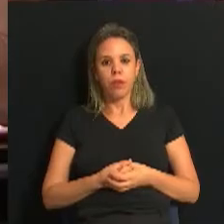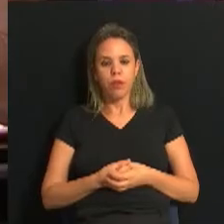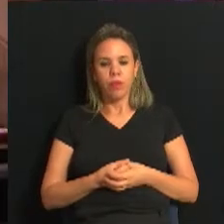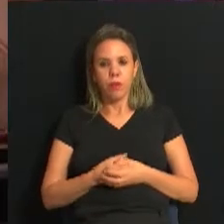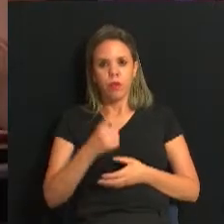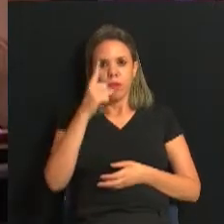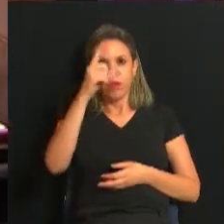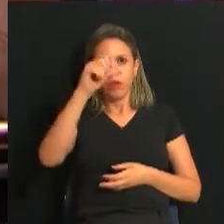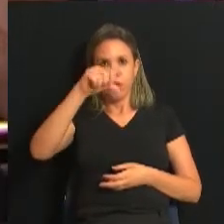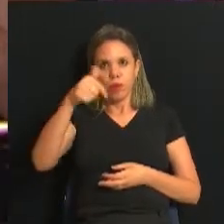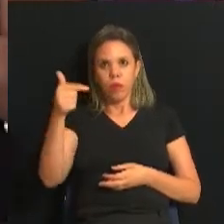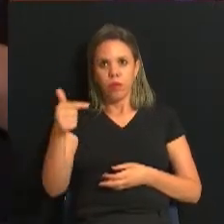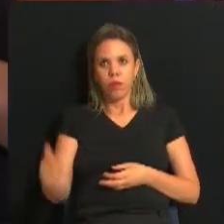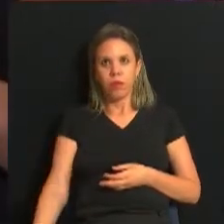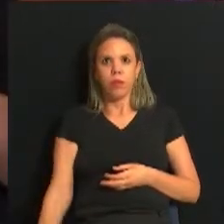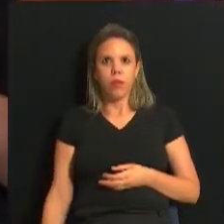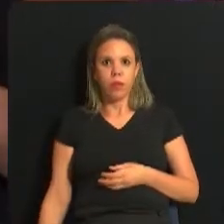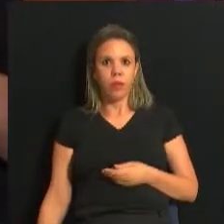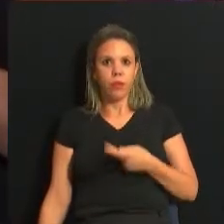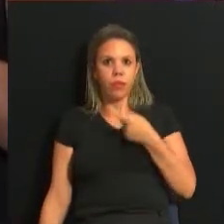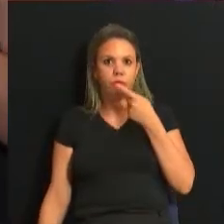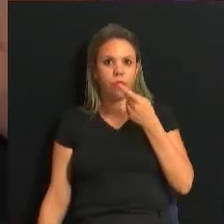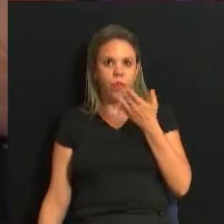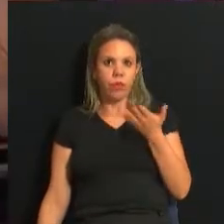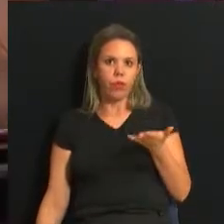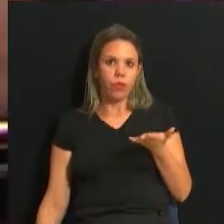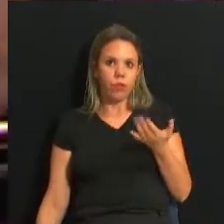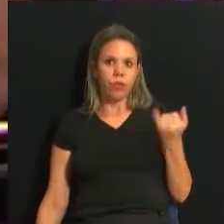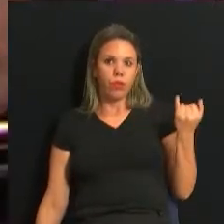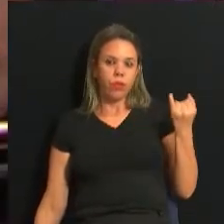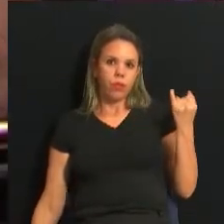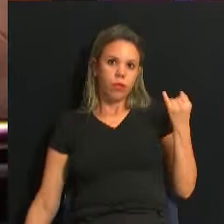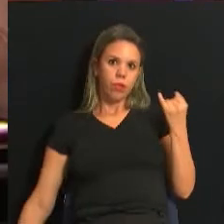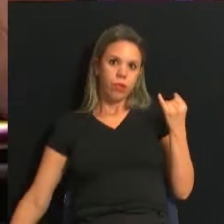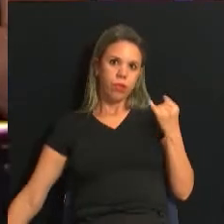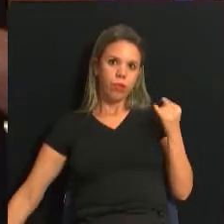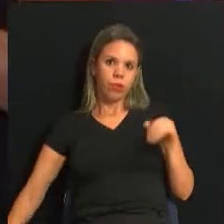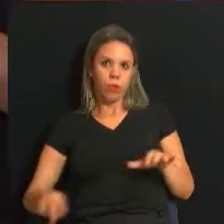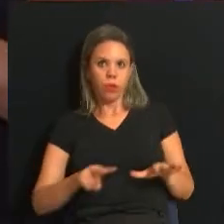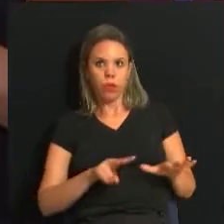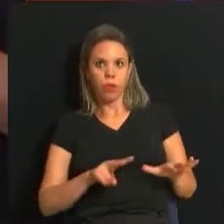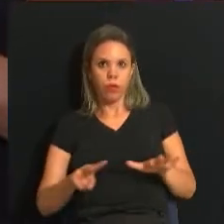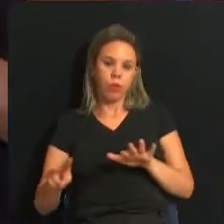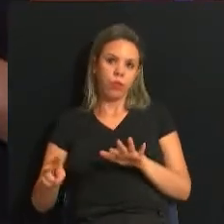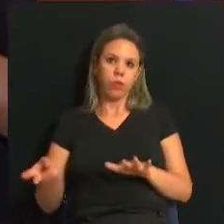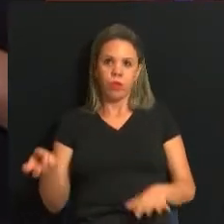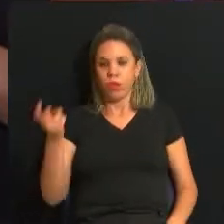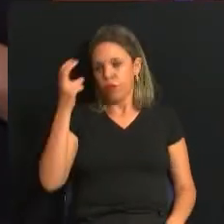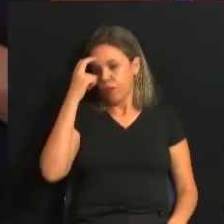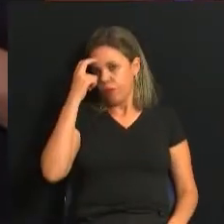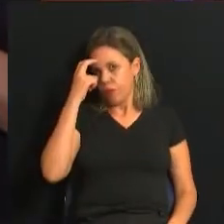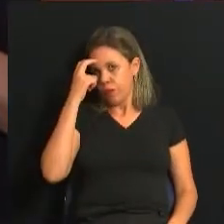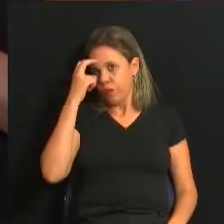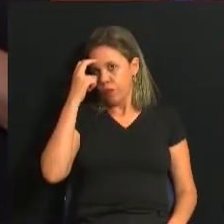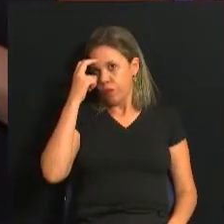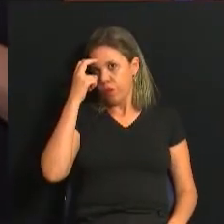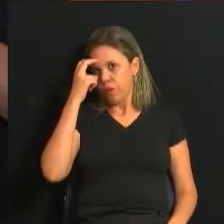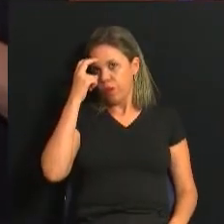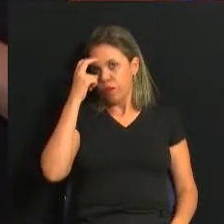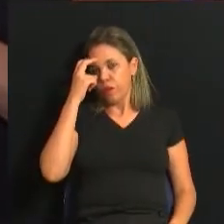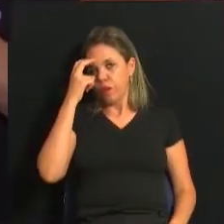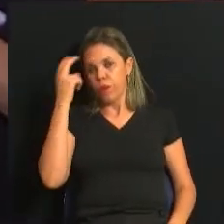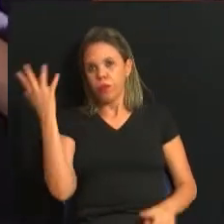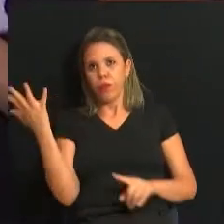Eu também gostaria de abordar com você a importância, né, dessa semana para a cultura, Semana da Arte